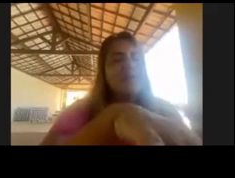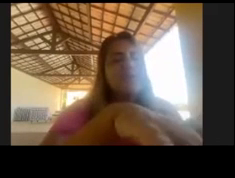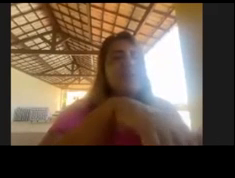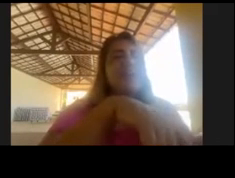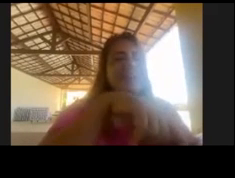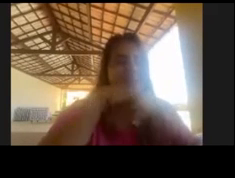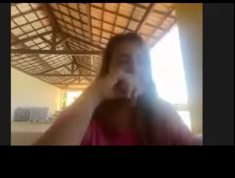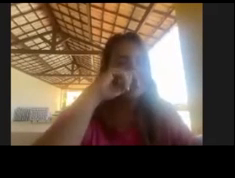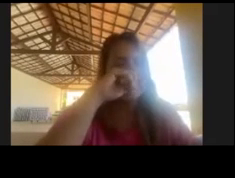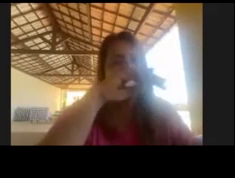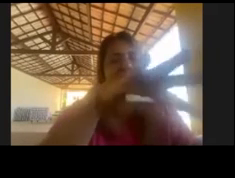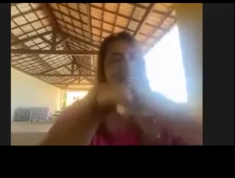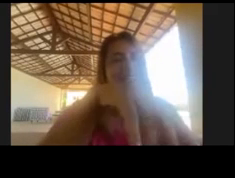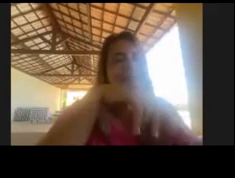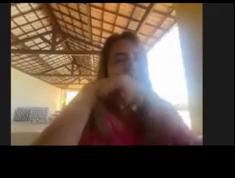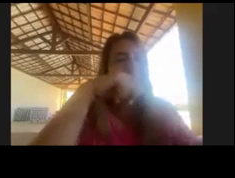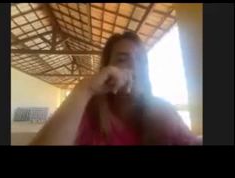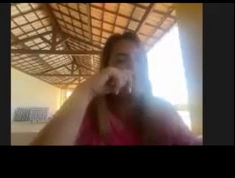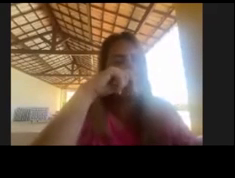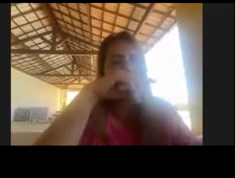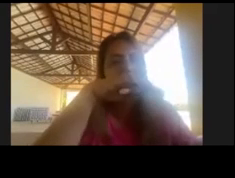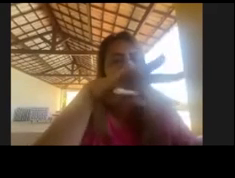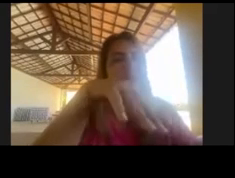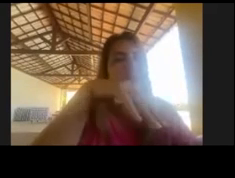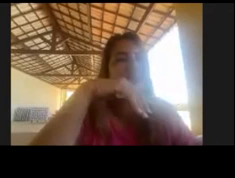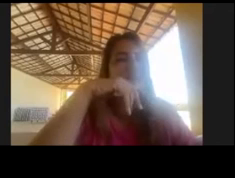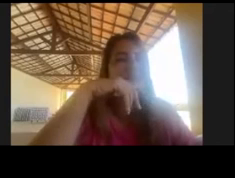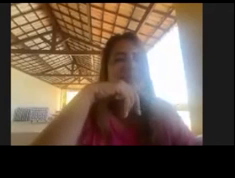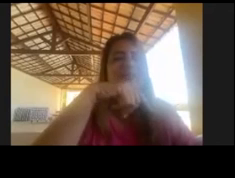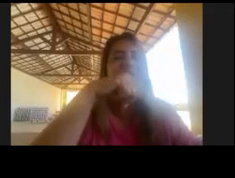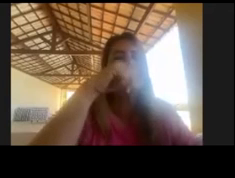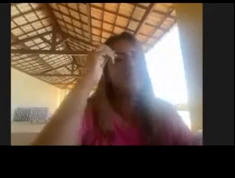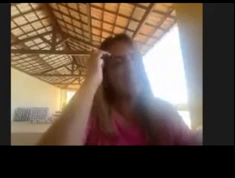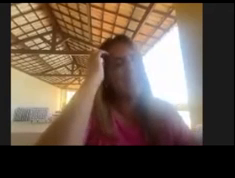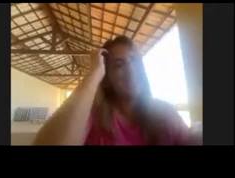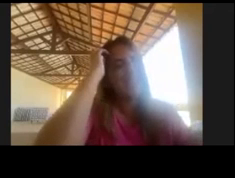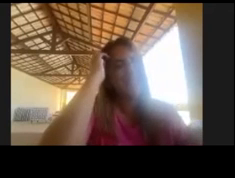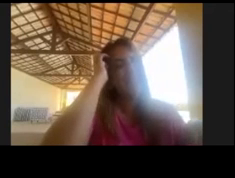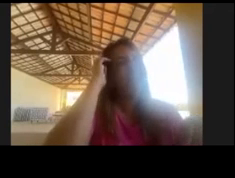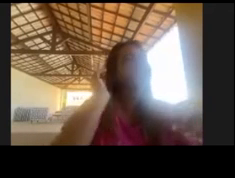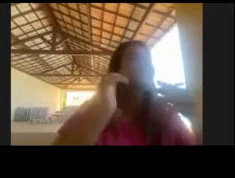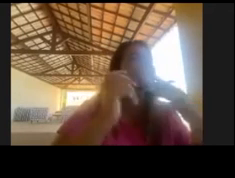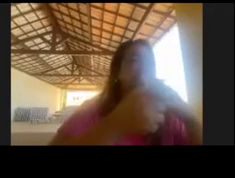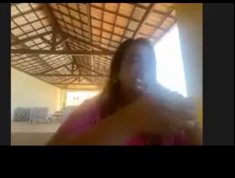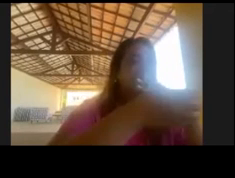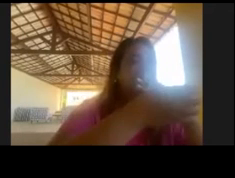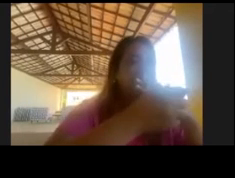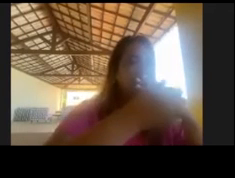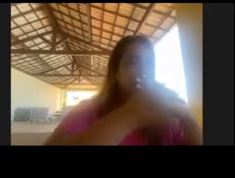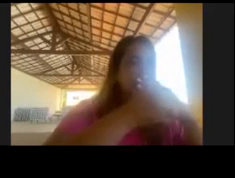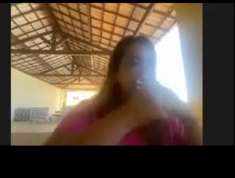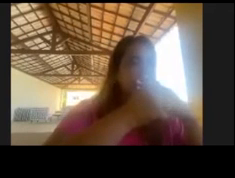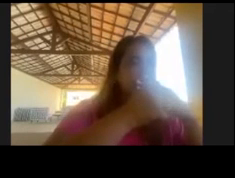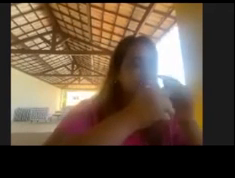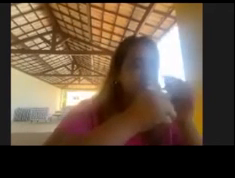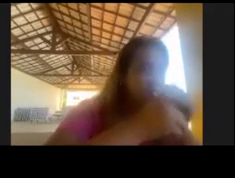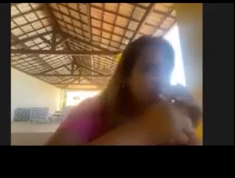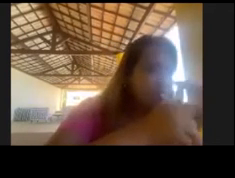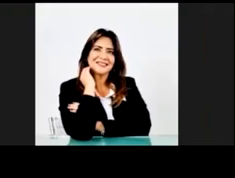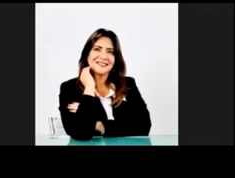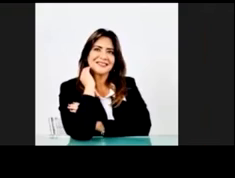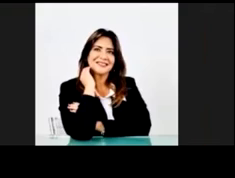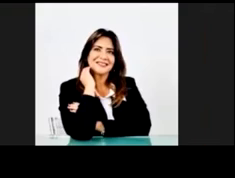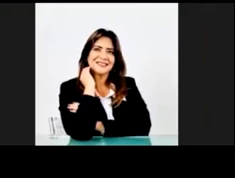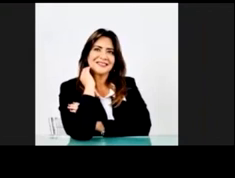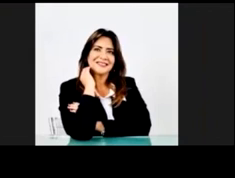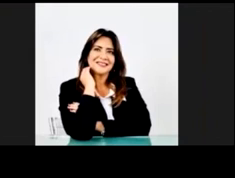vida. Eu ia falar exatamente, a Érica está perguntando, problema de vida não tem, então vamos tentar, né? Vamos. Quem é? Então, dessas aí que está